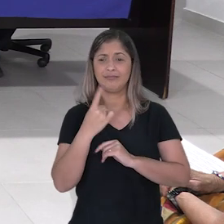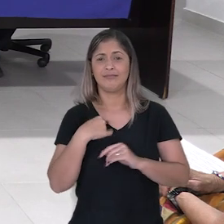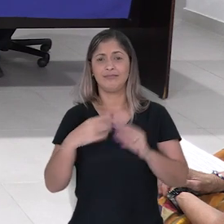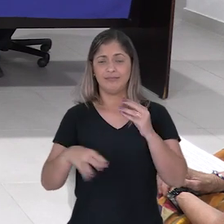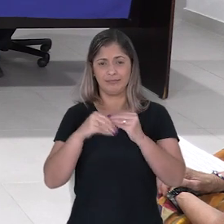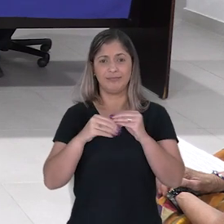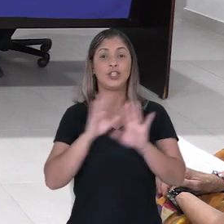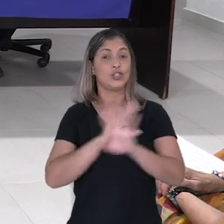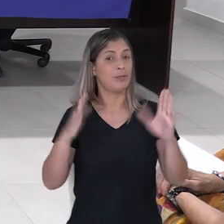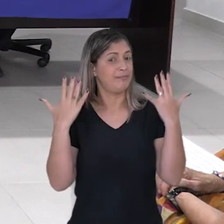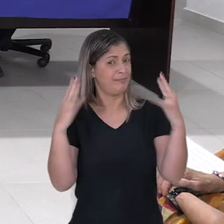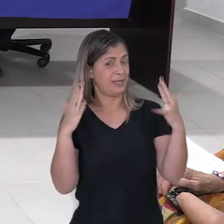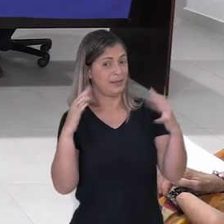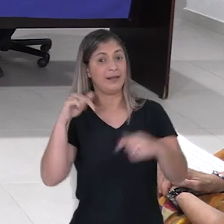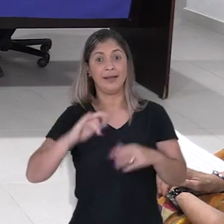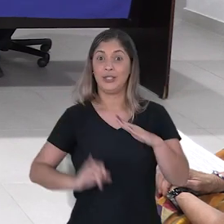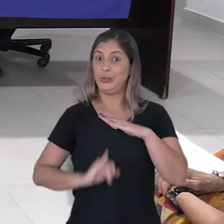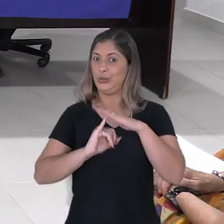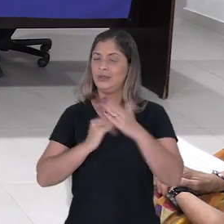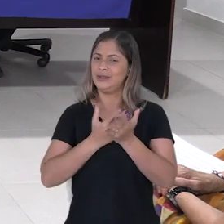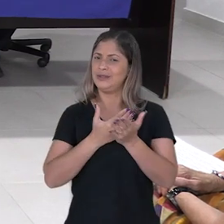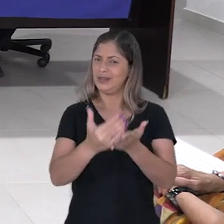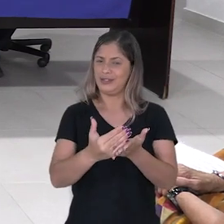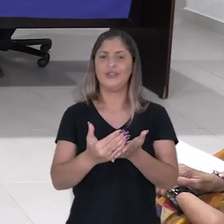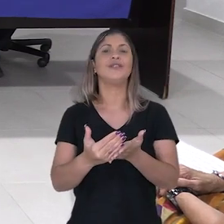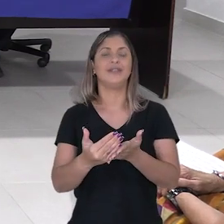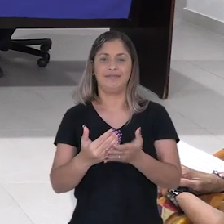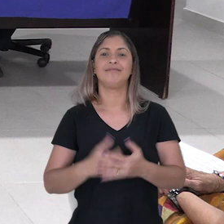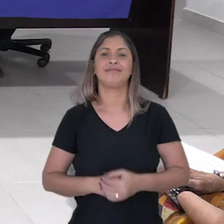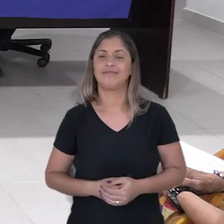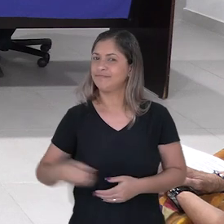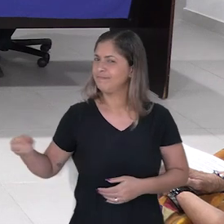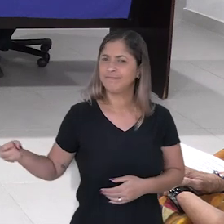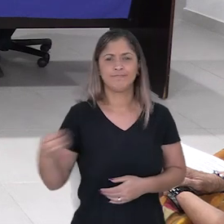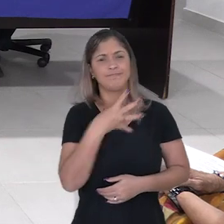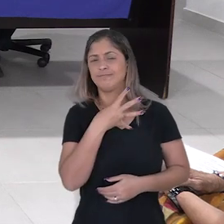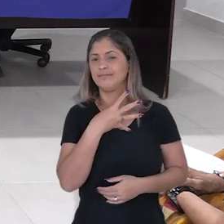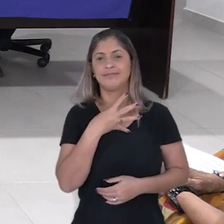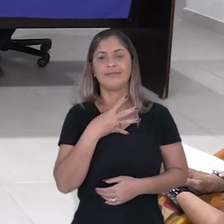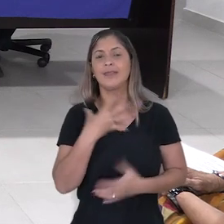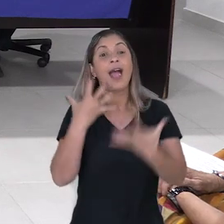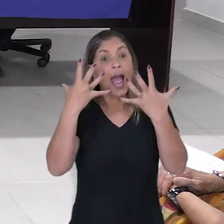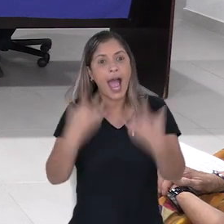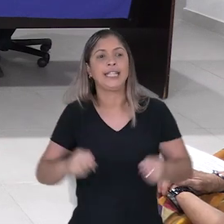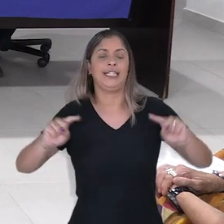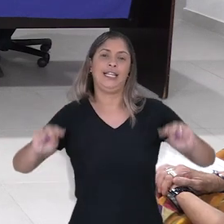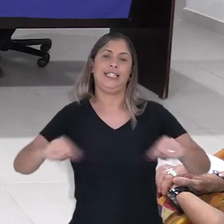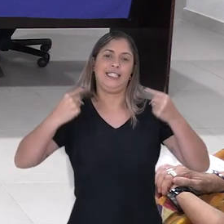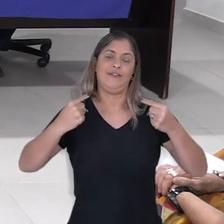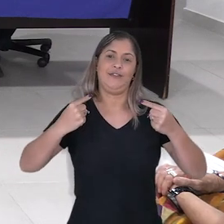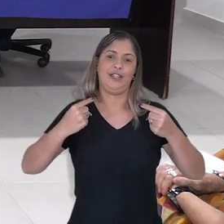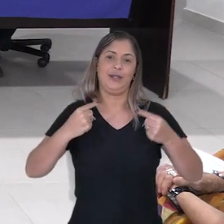Primeiro, parabenizar a nossa instituição pela iniciativa inovadora de aceitar esse desafio de lançar